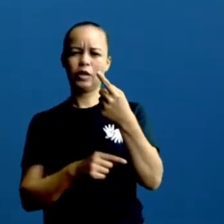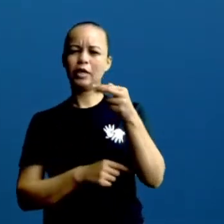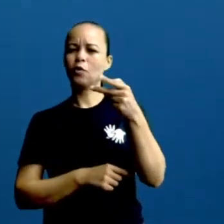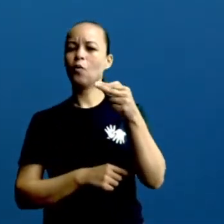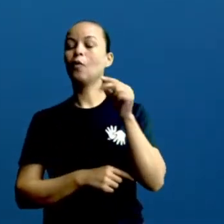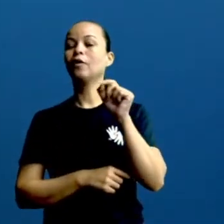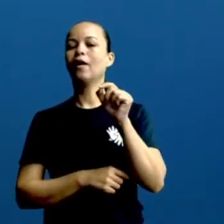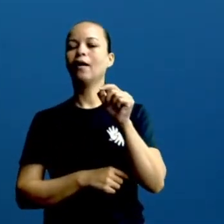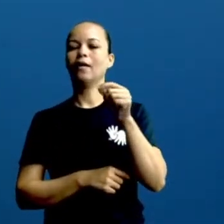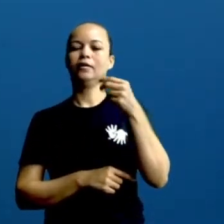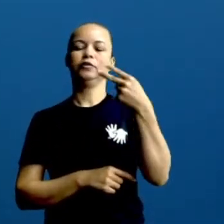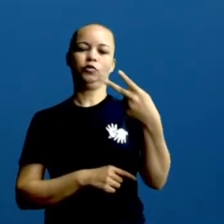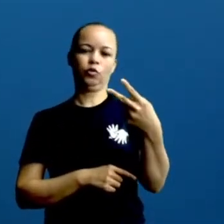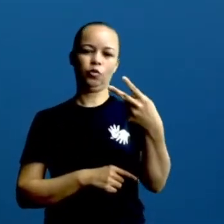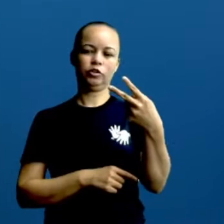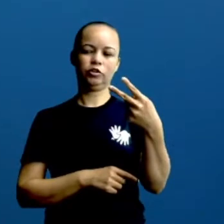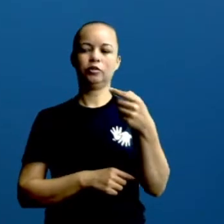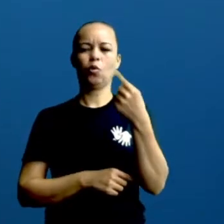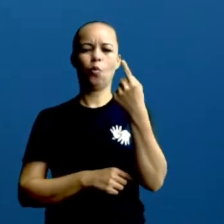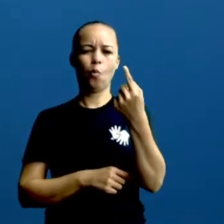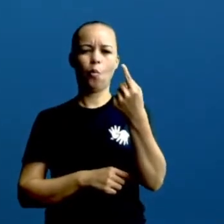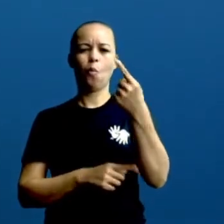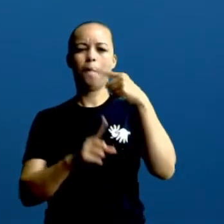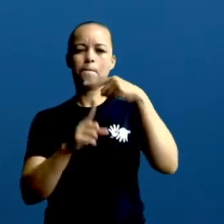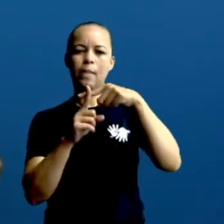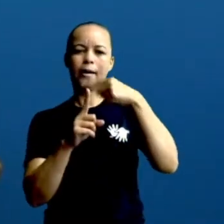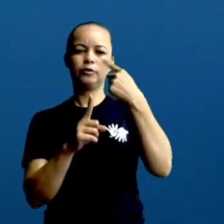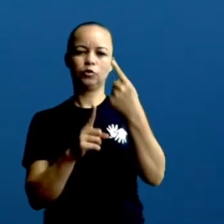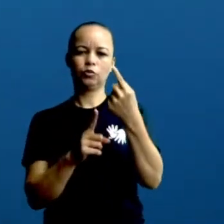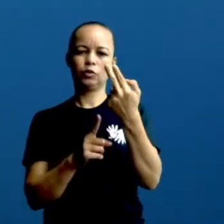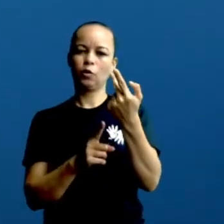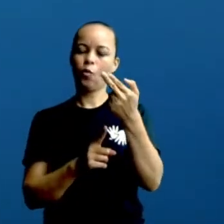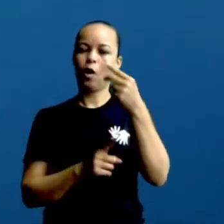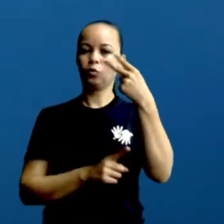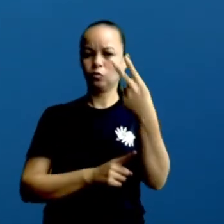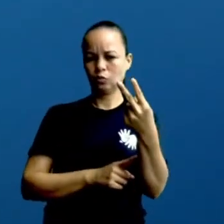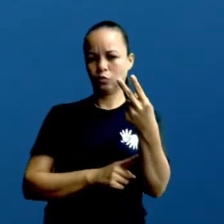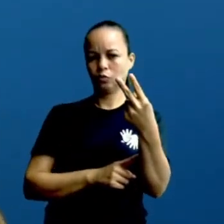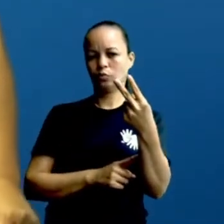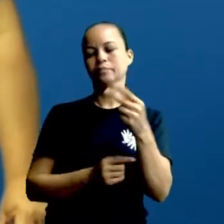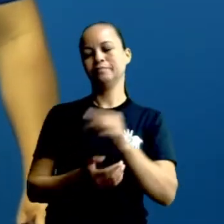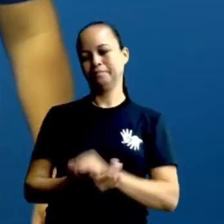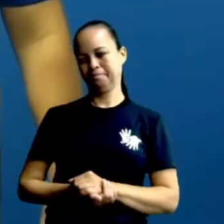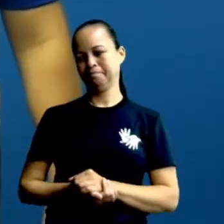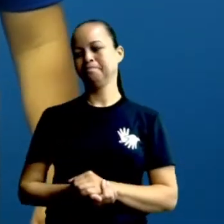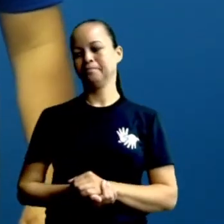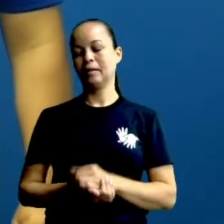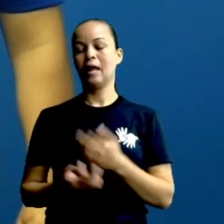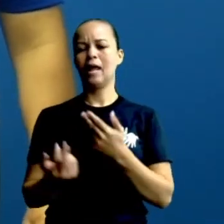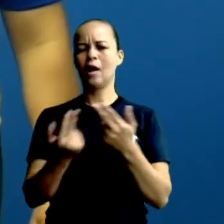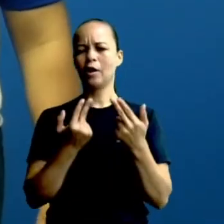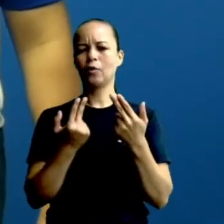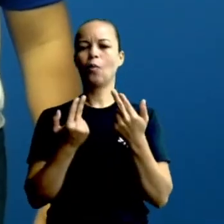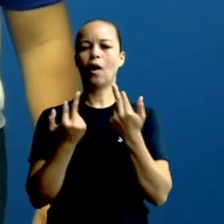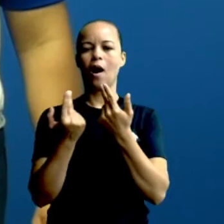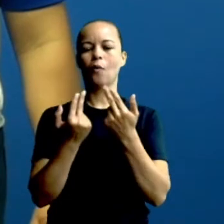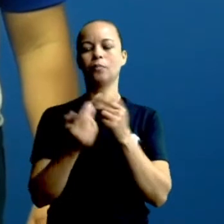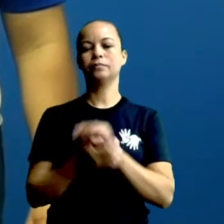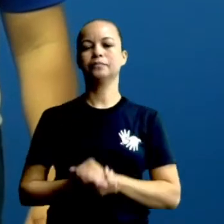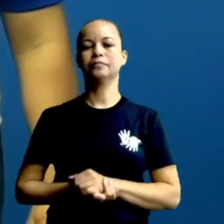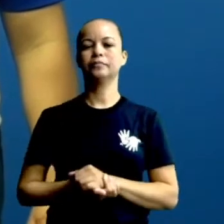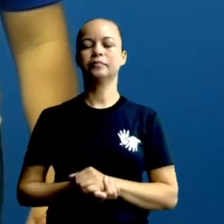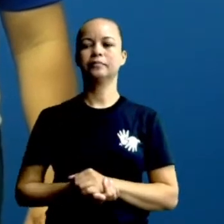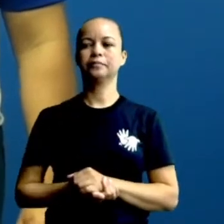12 o mais 12 é um mesmo resultado tá